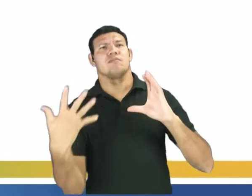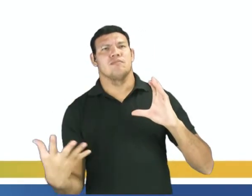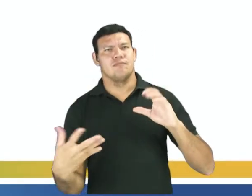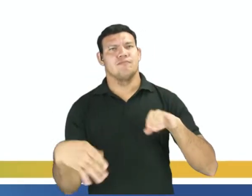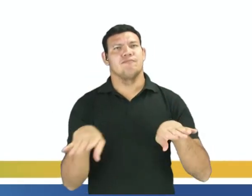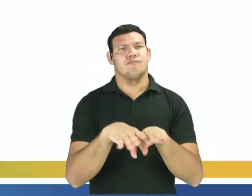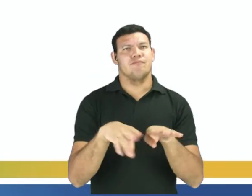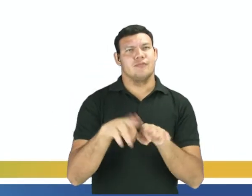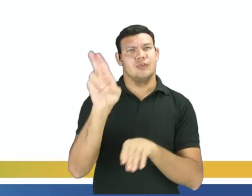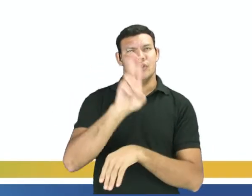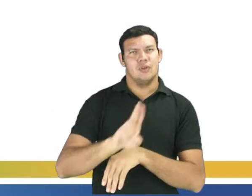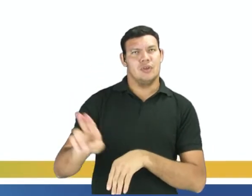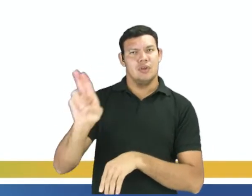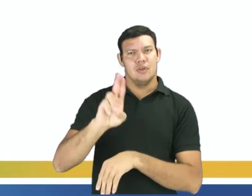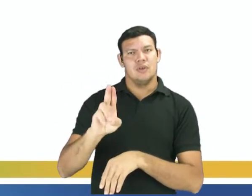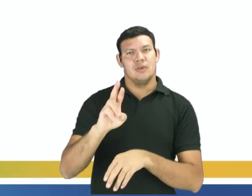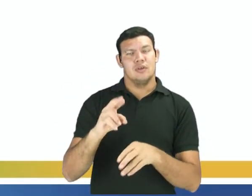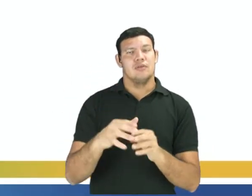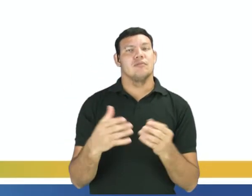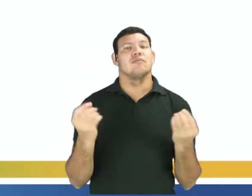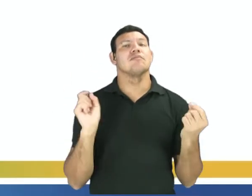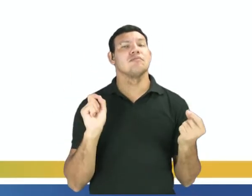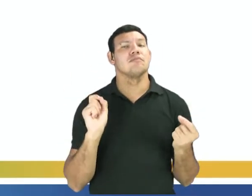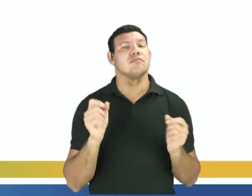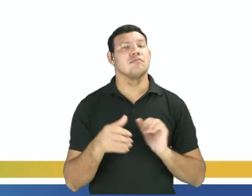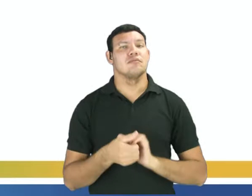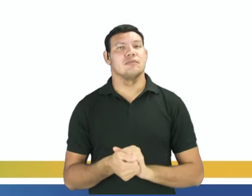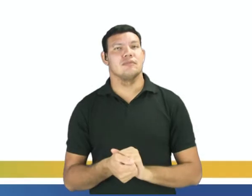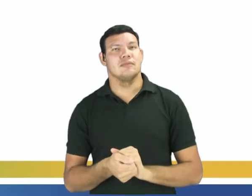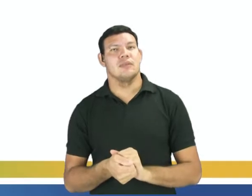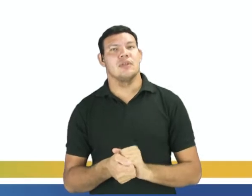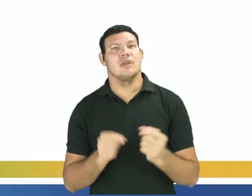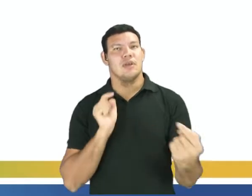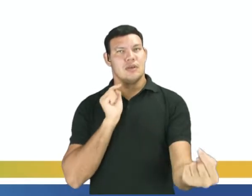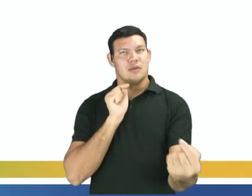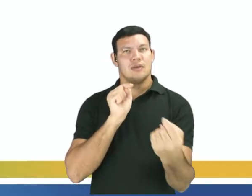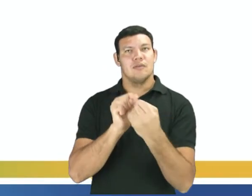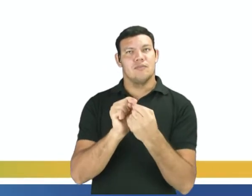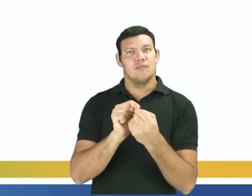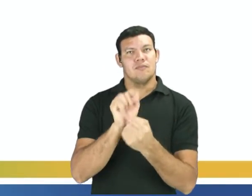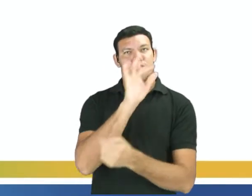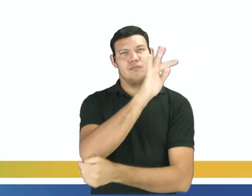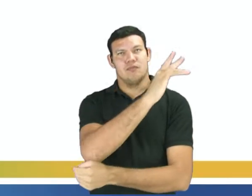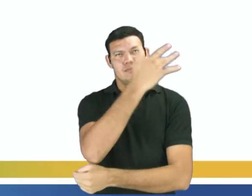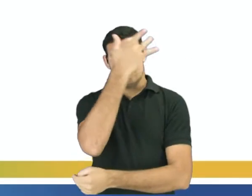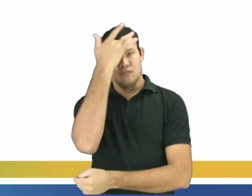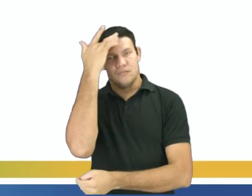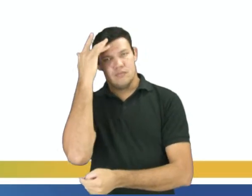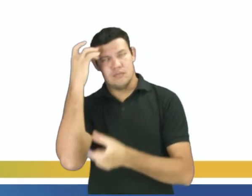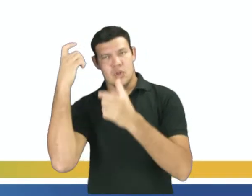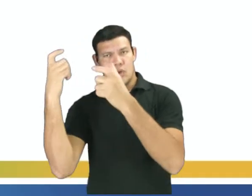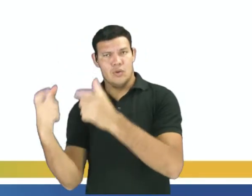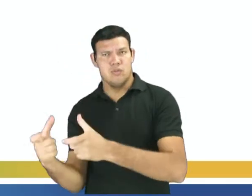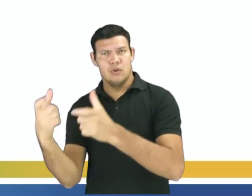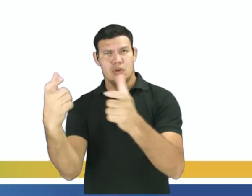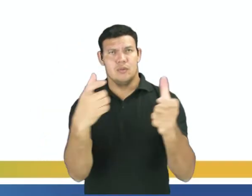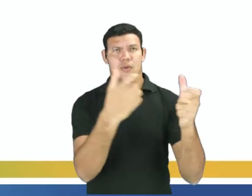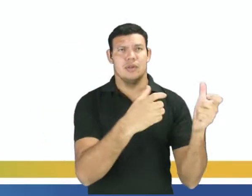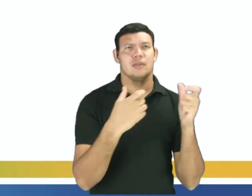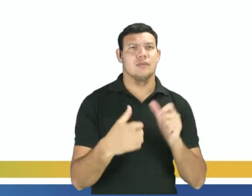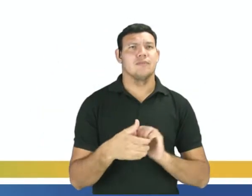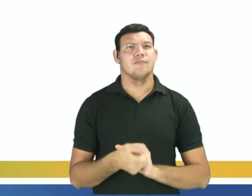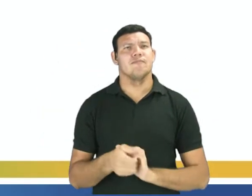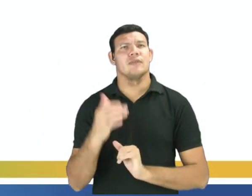relações entre pessoas e os lugares, lógico, se alteram significativamente. Para compreender melhor